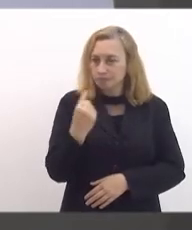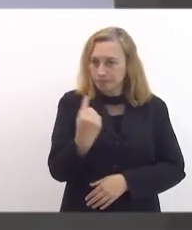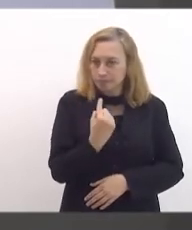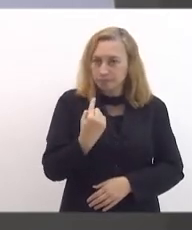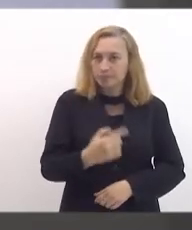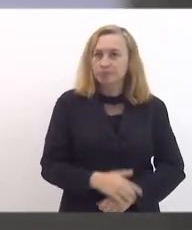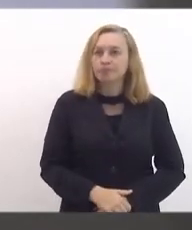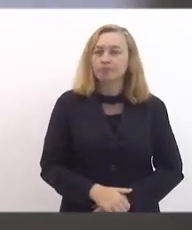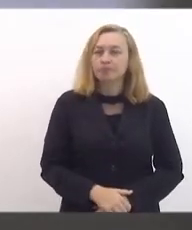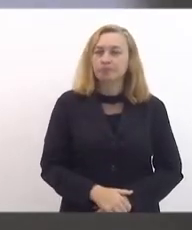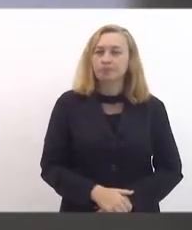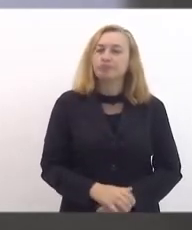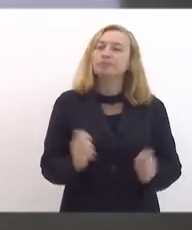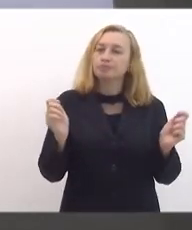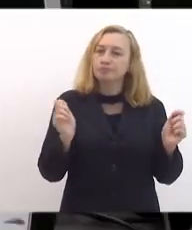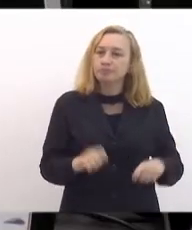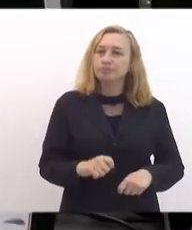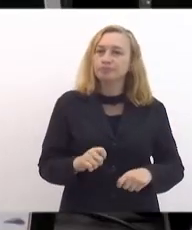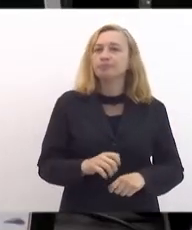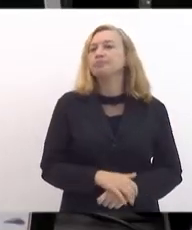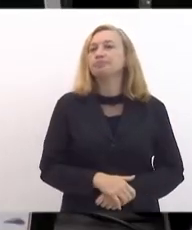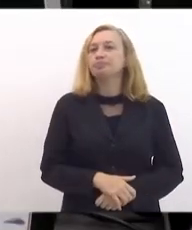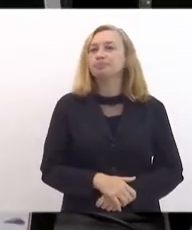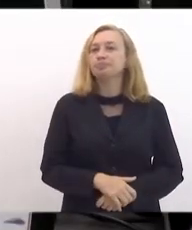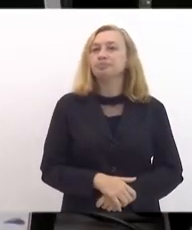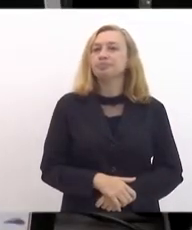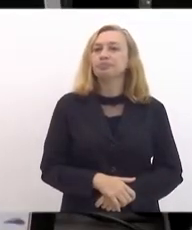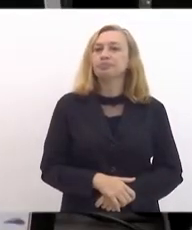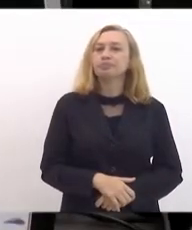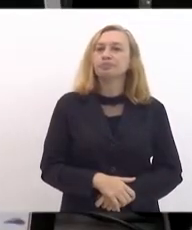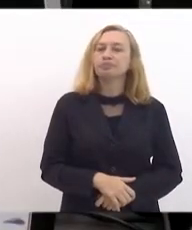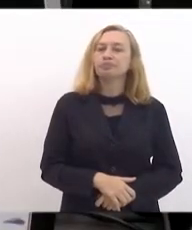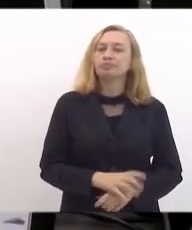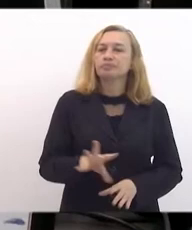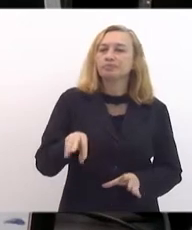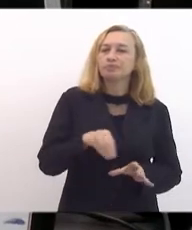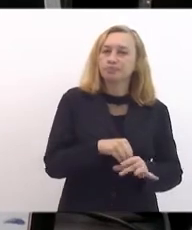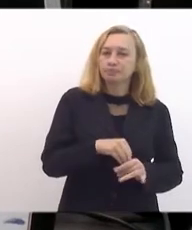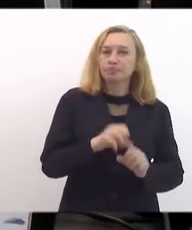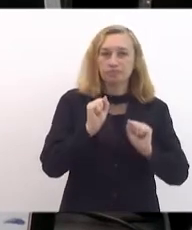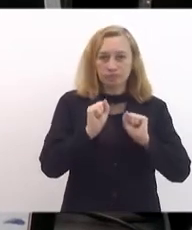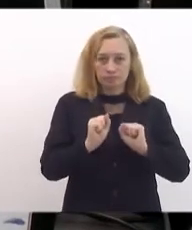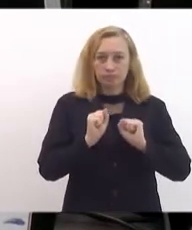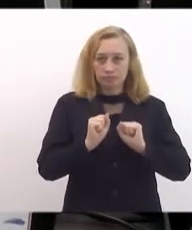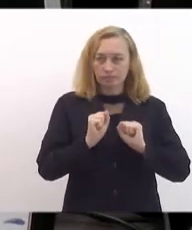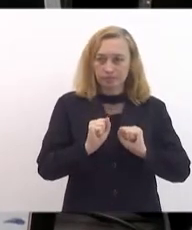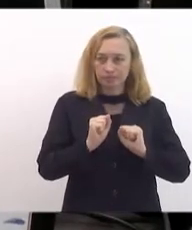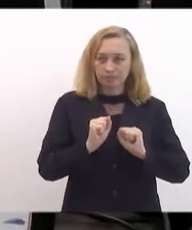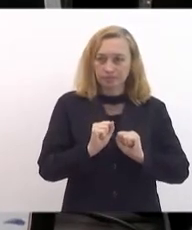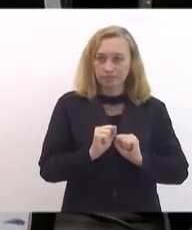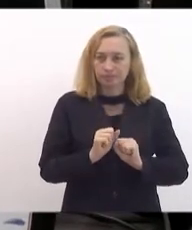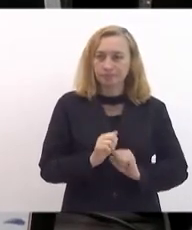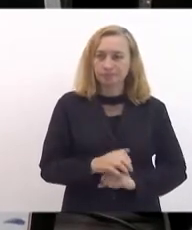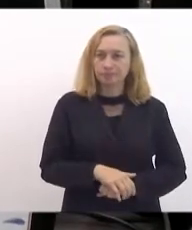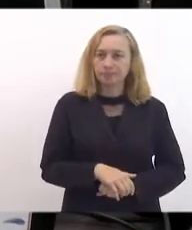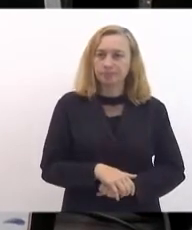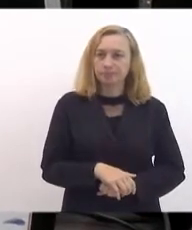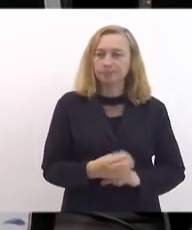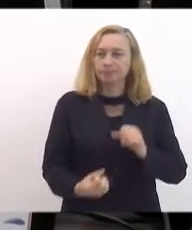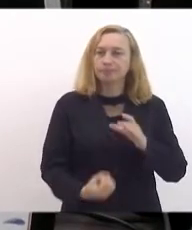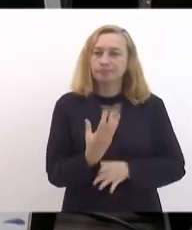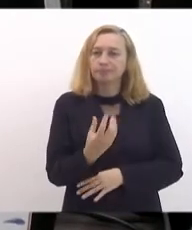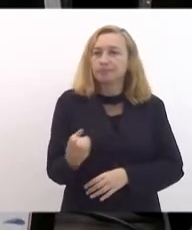né era a possibilidade né de dentro do possível na formulação